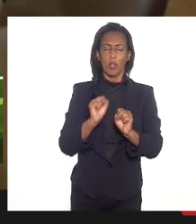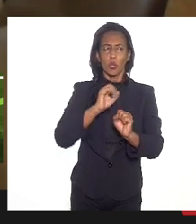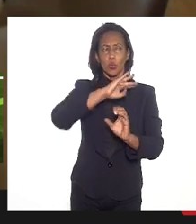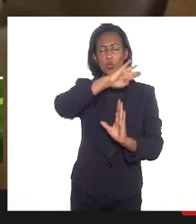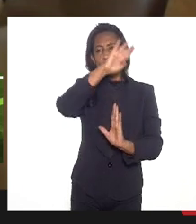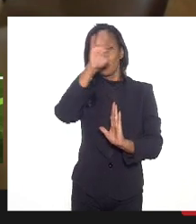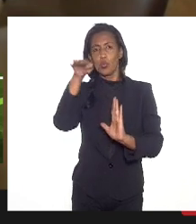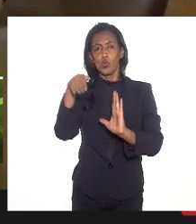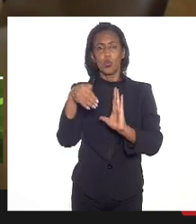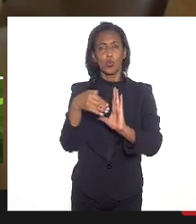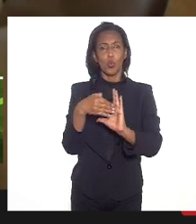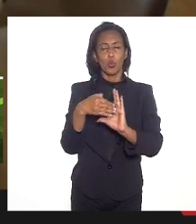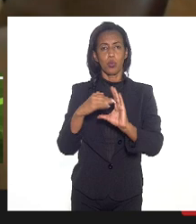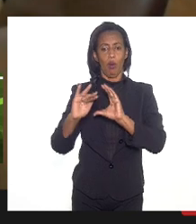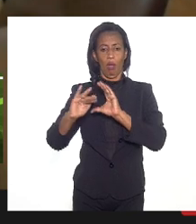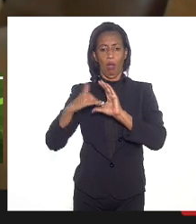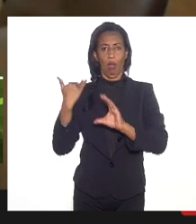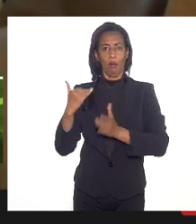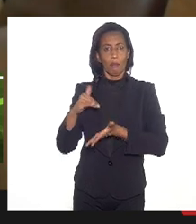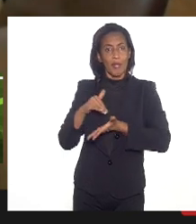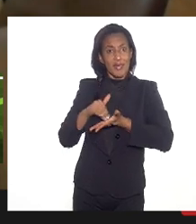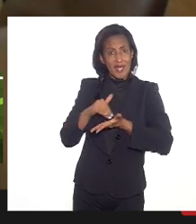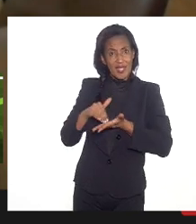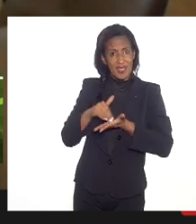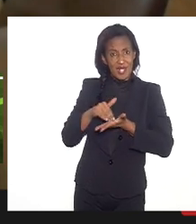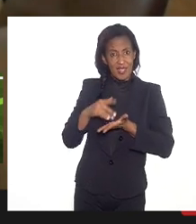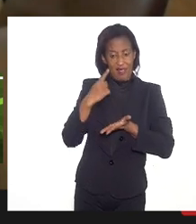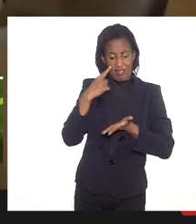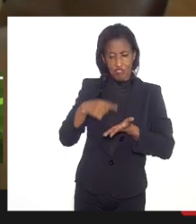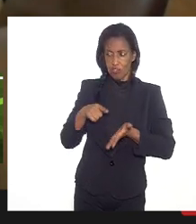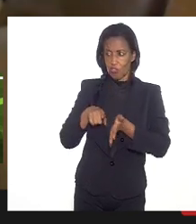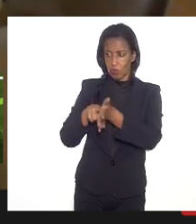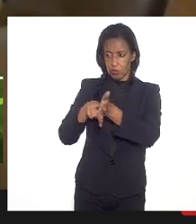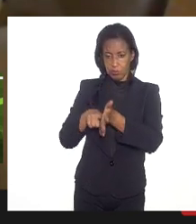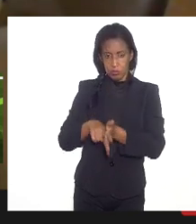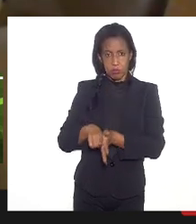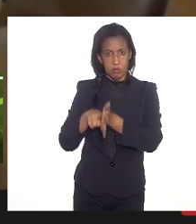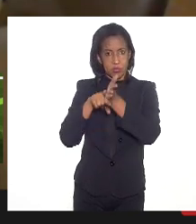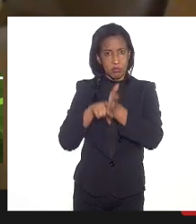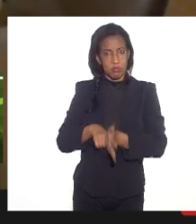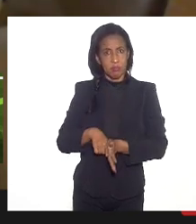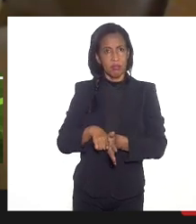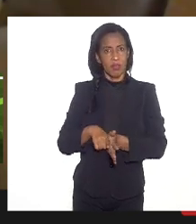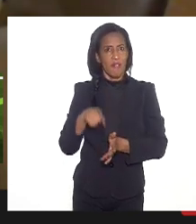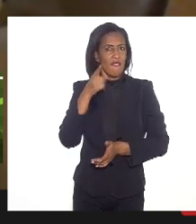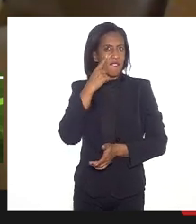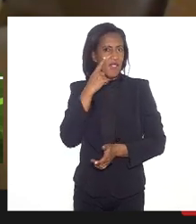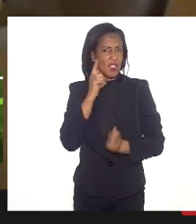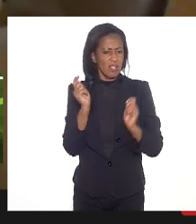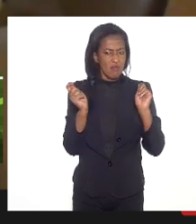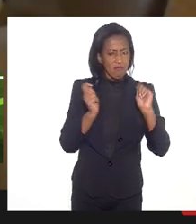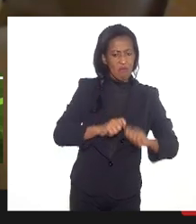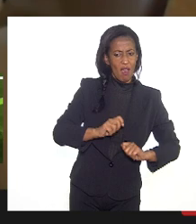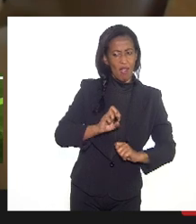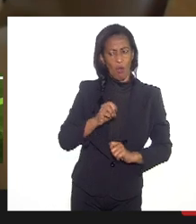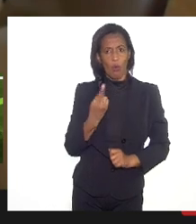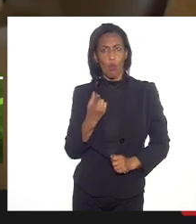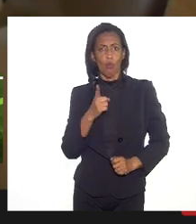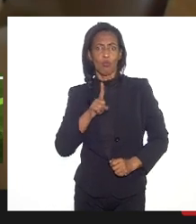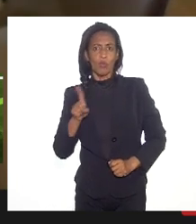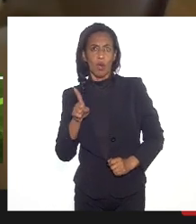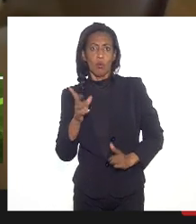tudo para a secretaria, de modo que a gente analise e de modo que a gente veja se é viável ou não e que